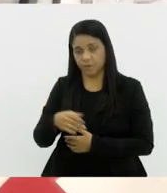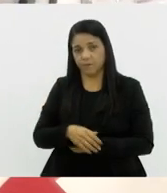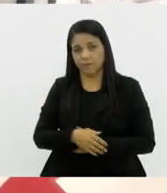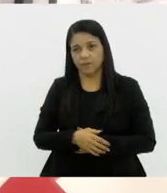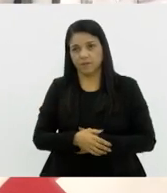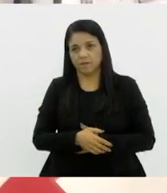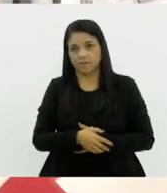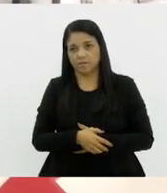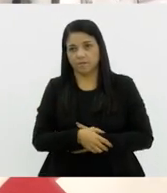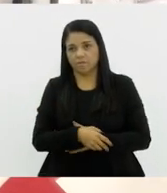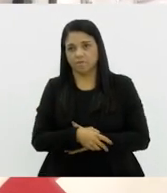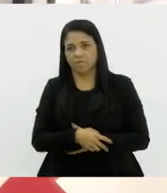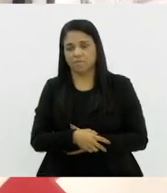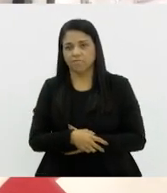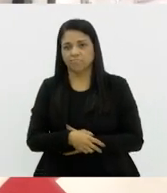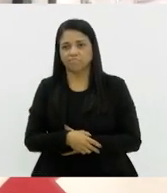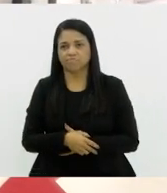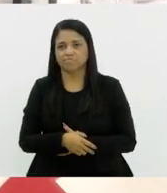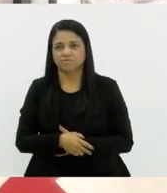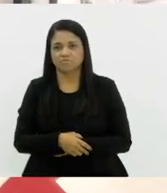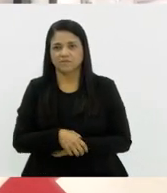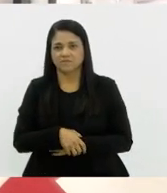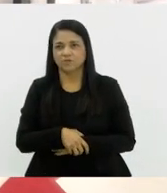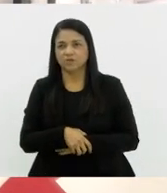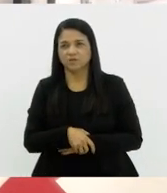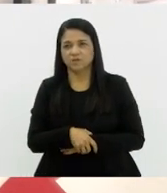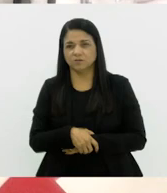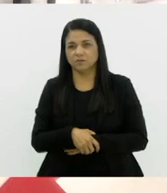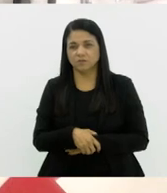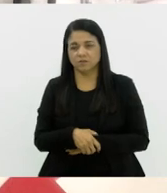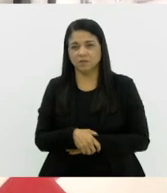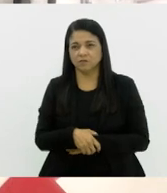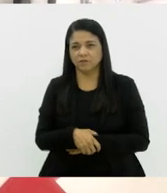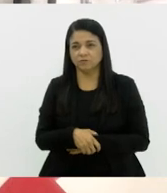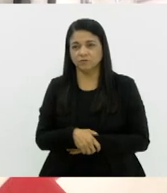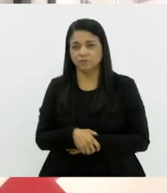Davi, né? Aqui, não, cadê o nome dele? Tinha anotado aqui.